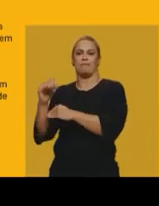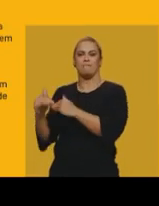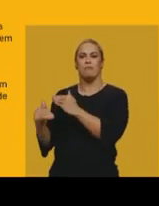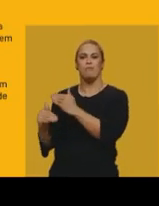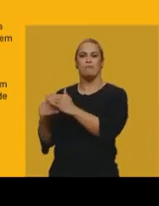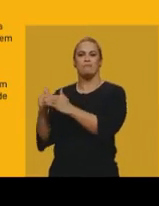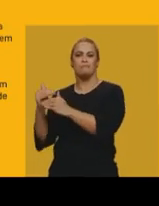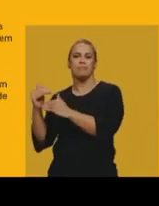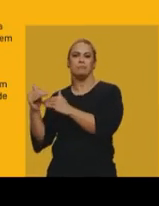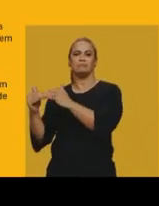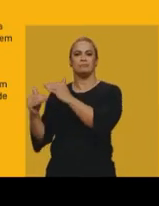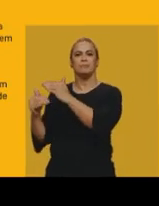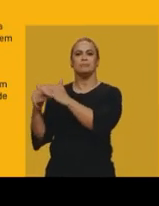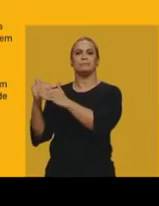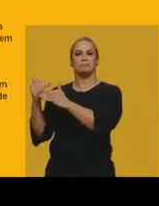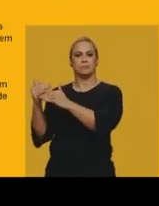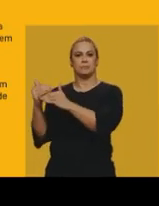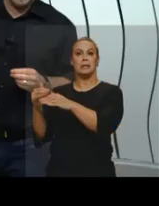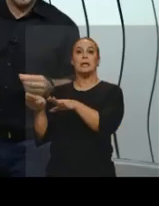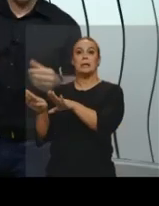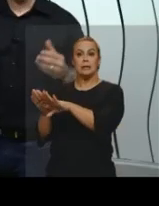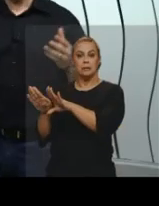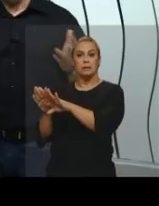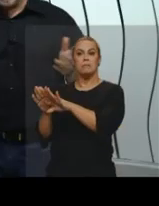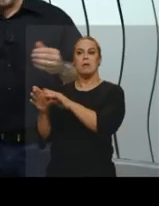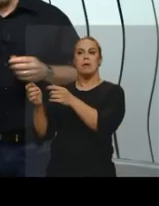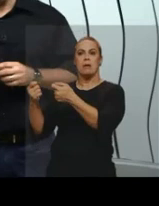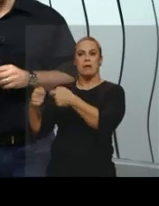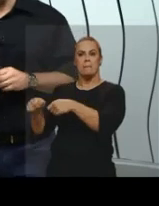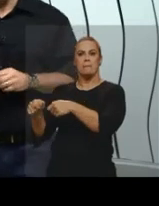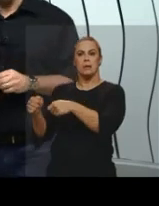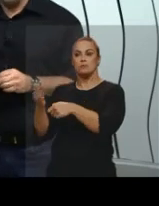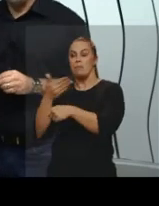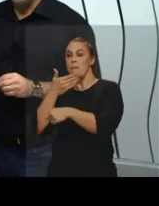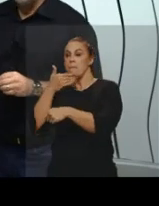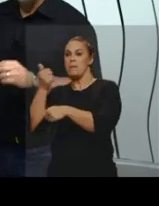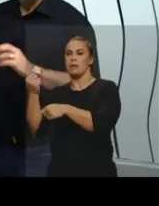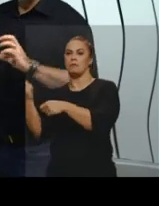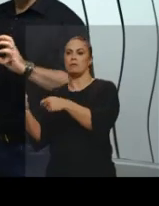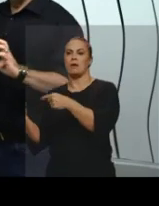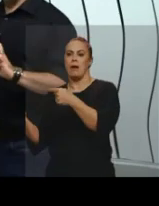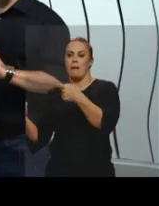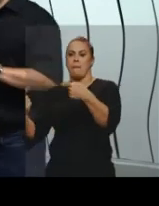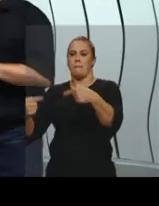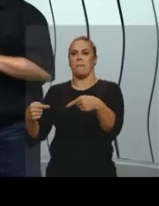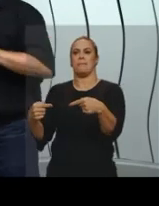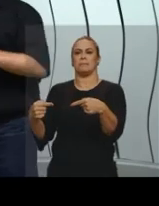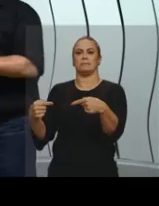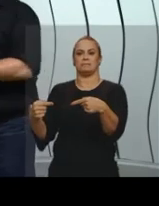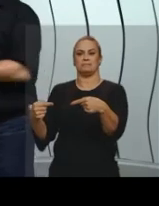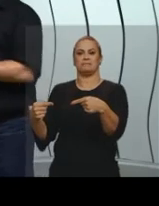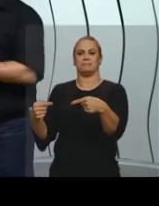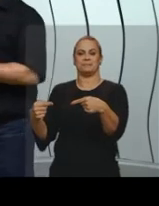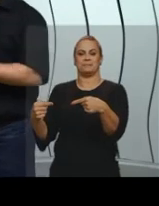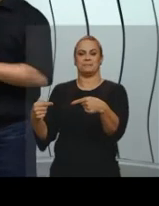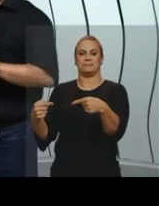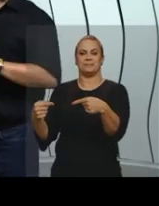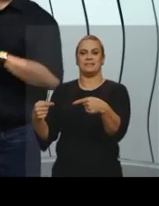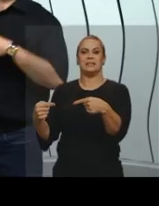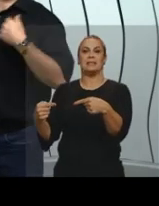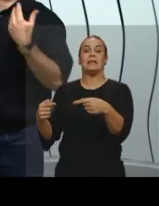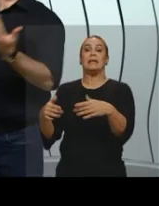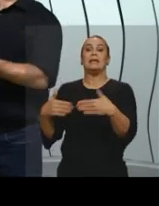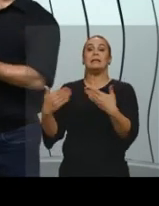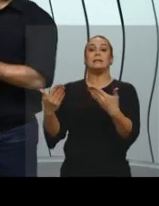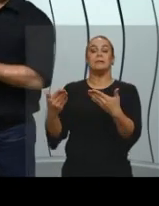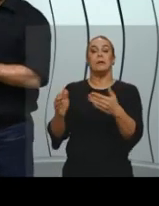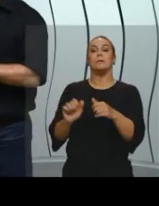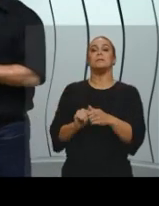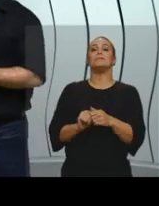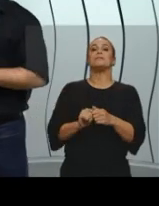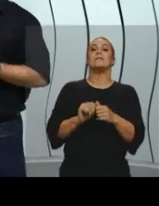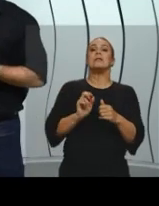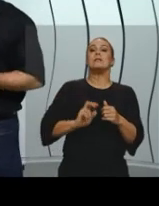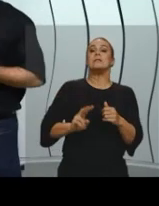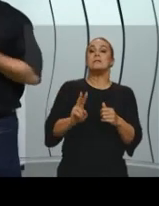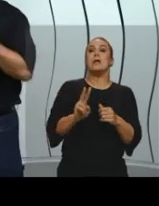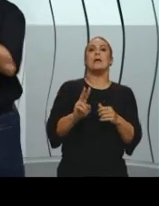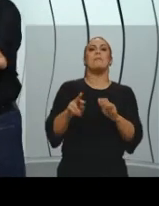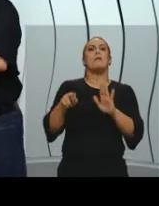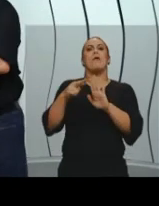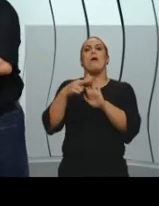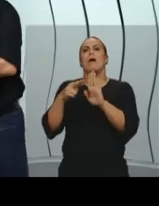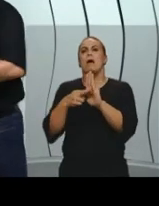Além de aumentar sua competitividade. Ok, né? Você, unificando os processos, unificando as regras,